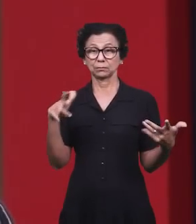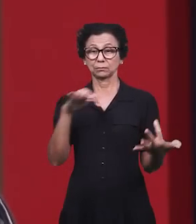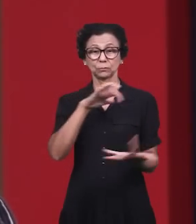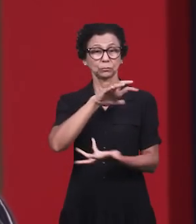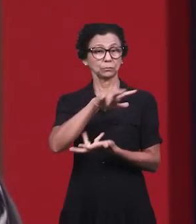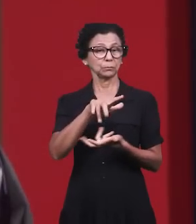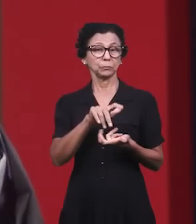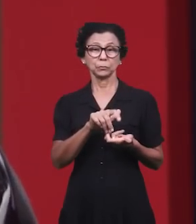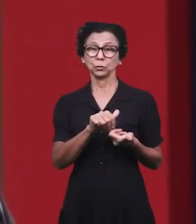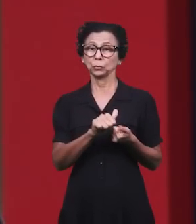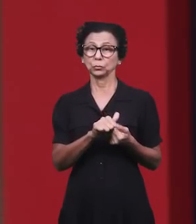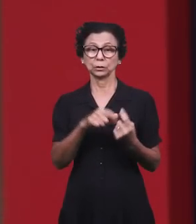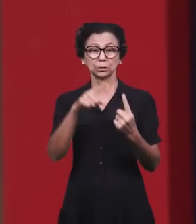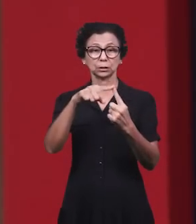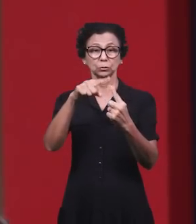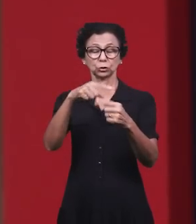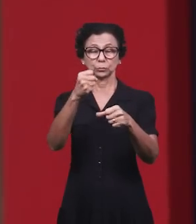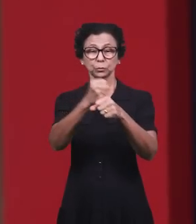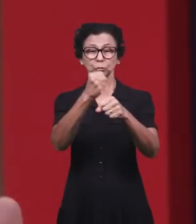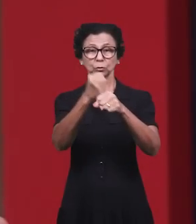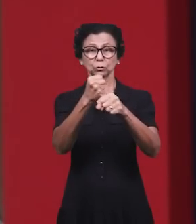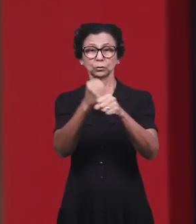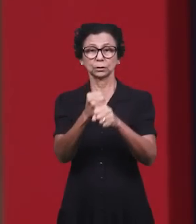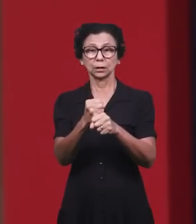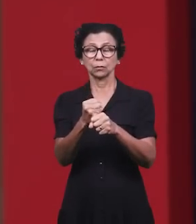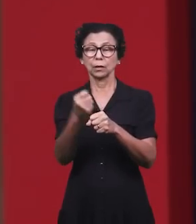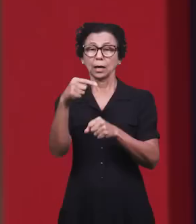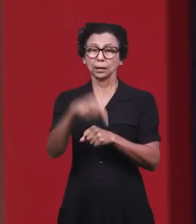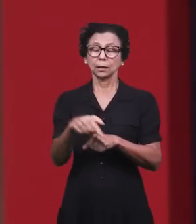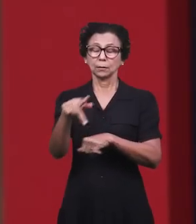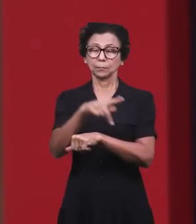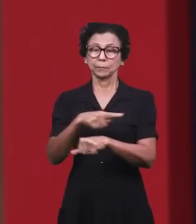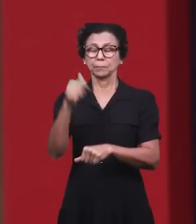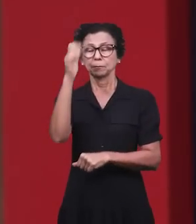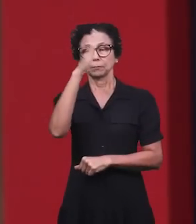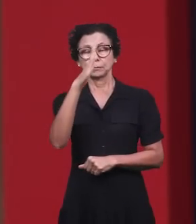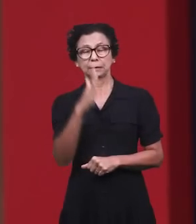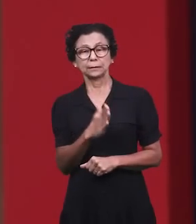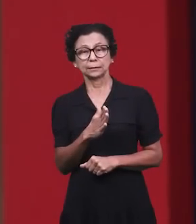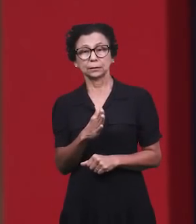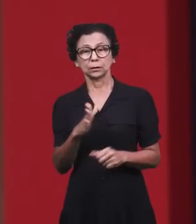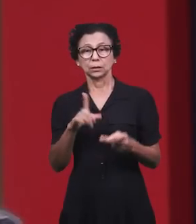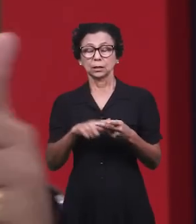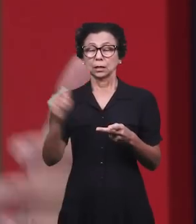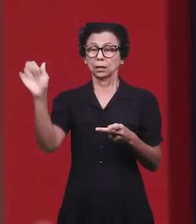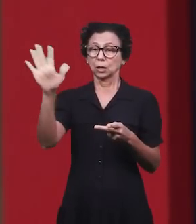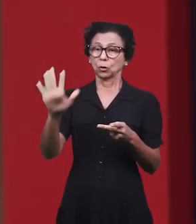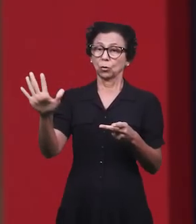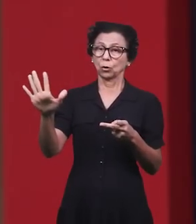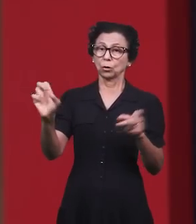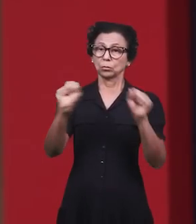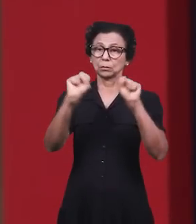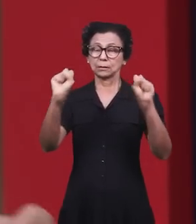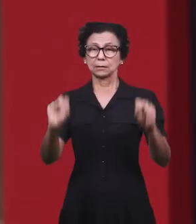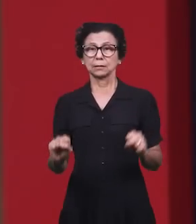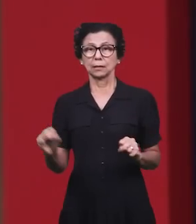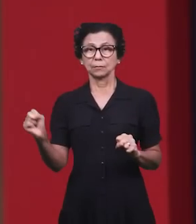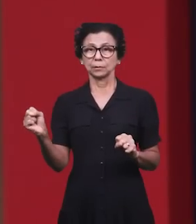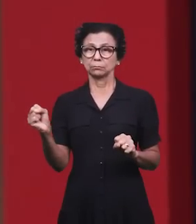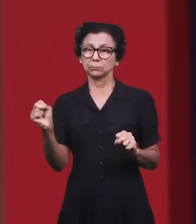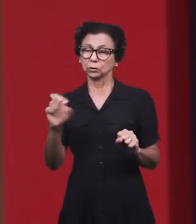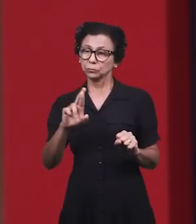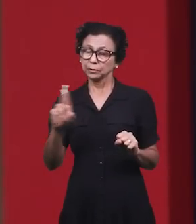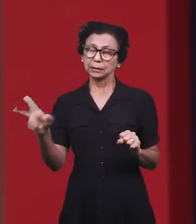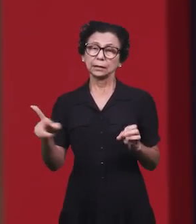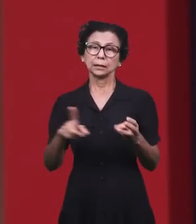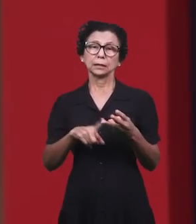aqui um tipo de construção aplicada para o Brasil, por exemplo, mas para a Europa já tem um outro sistema construtivo, né? Nos